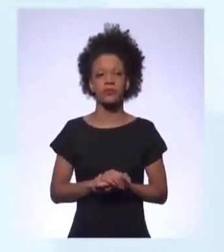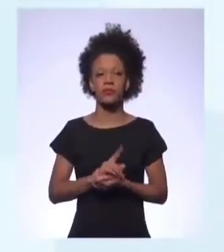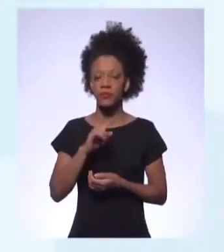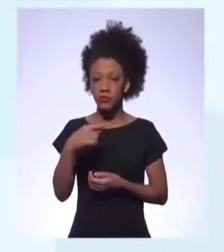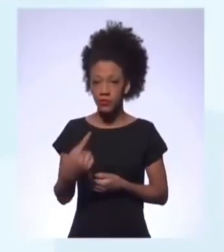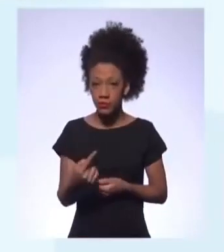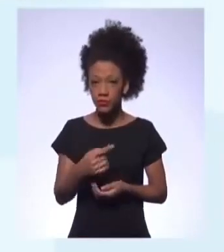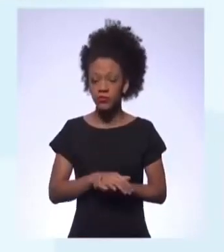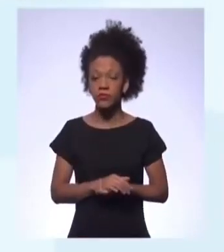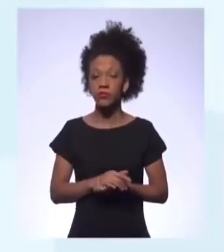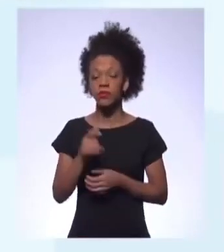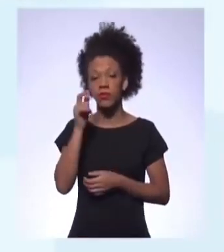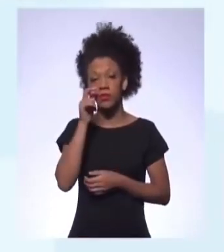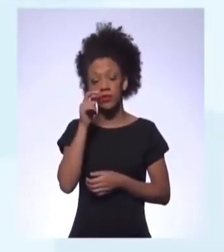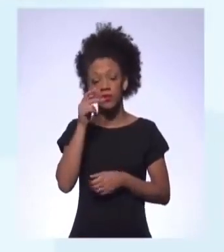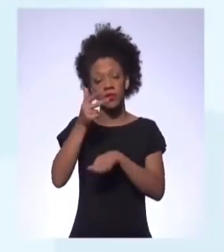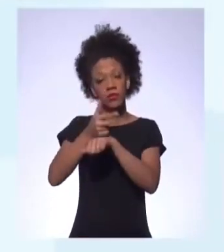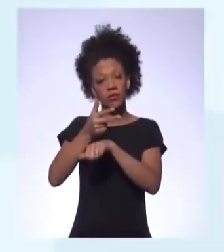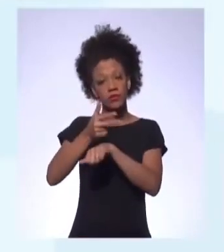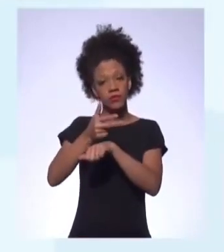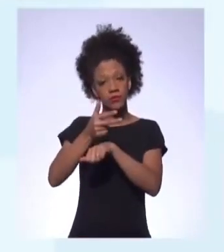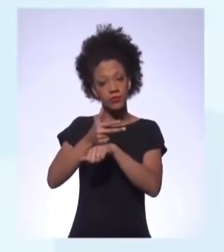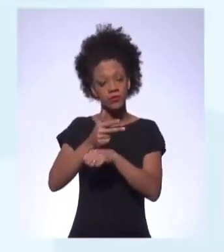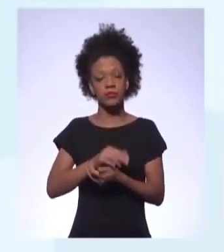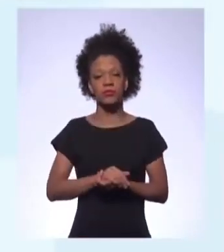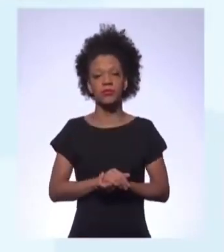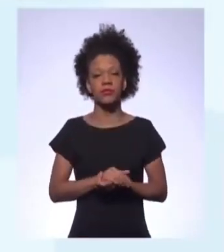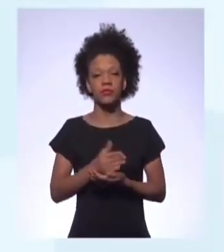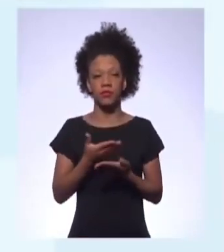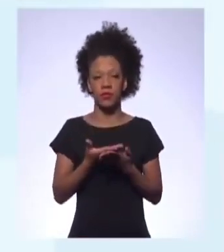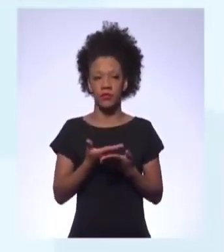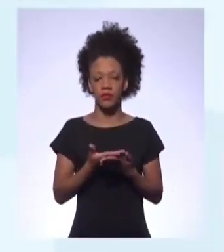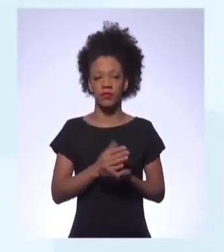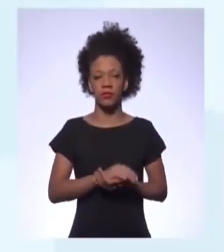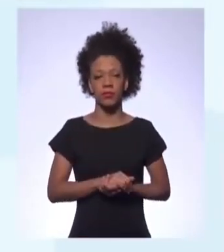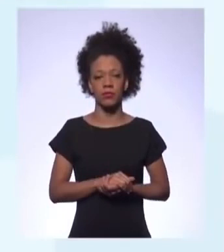em seguida nós vamos assistir a um vídeo dessa minha aluna.